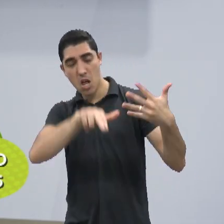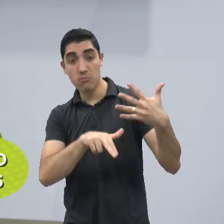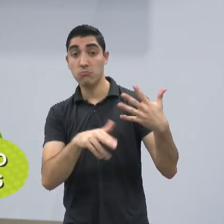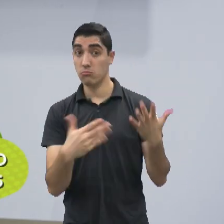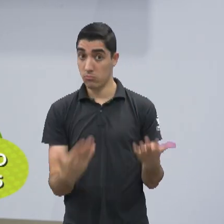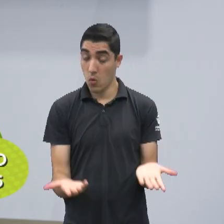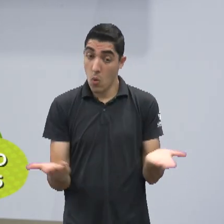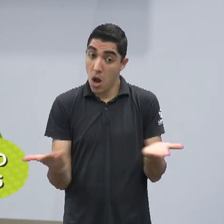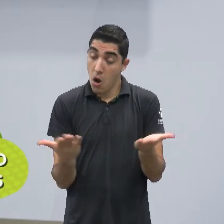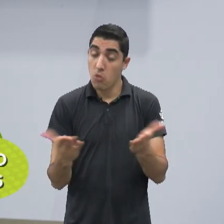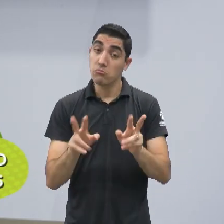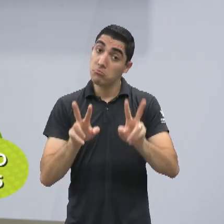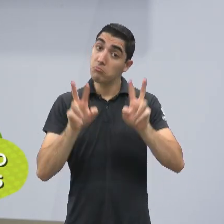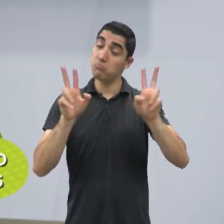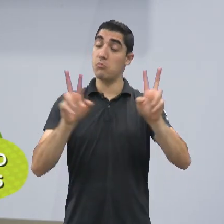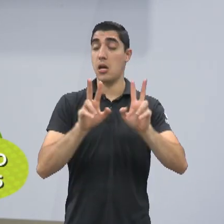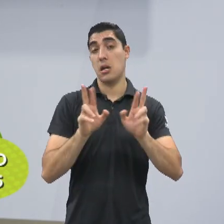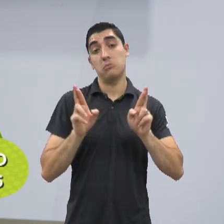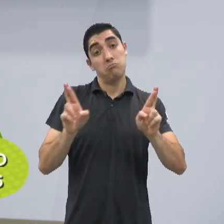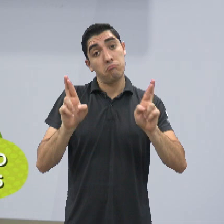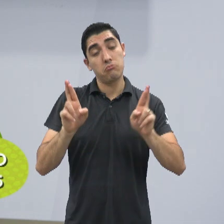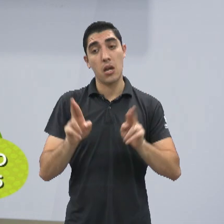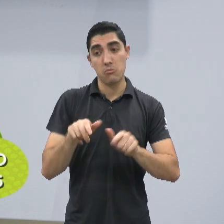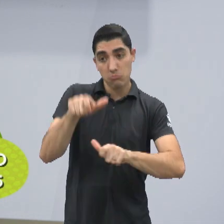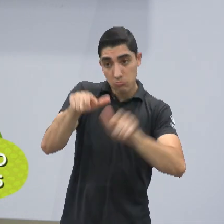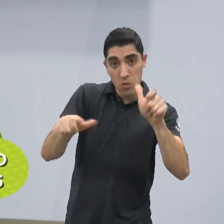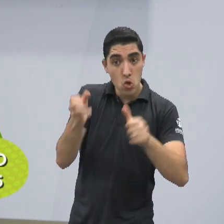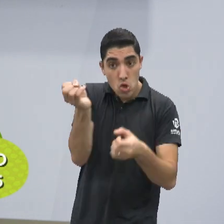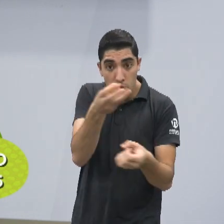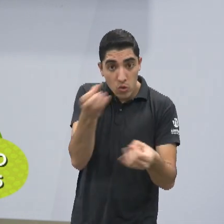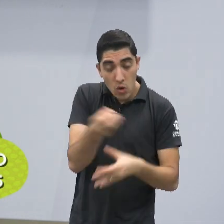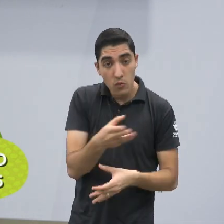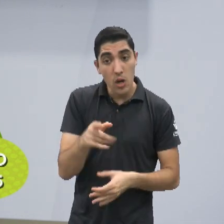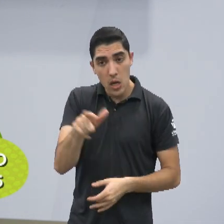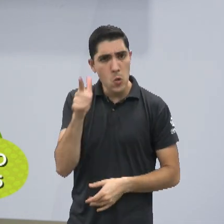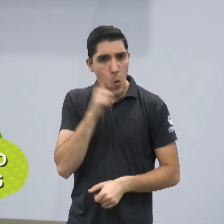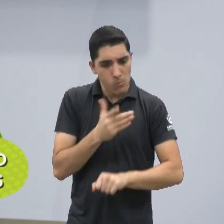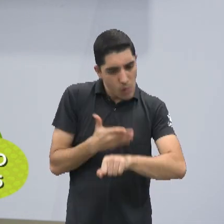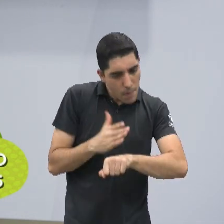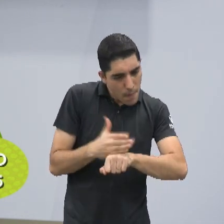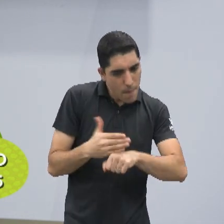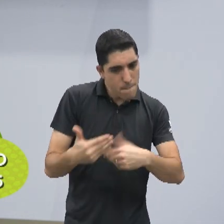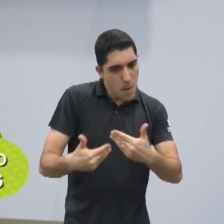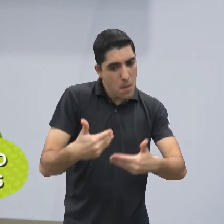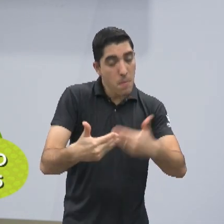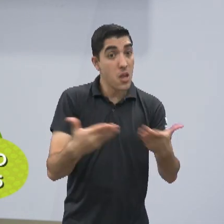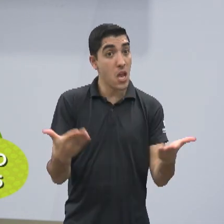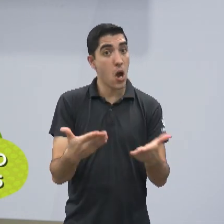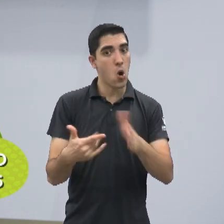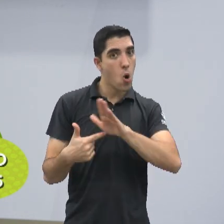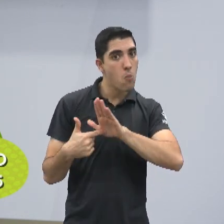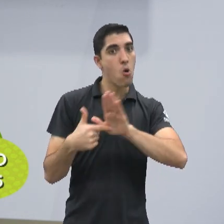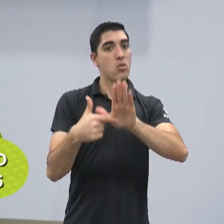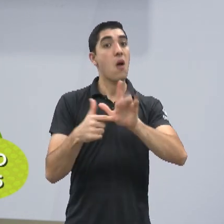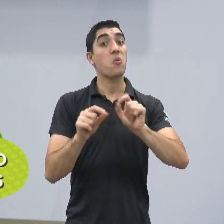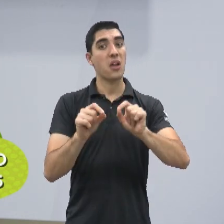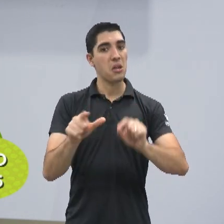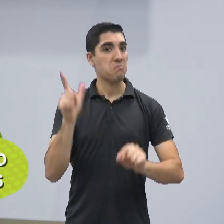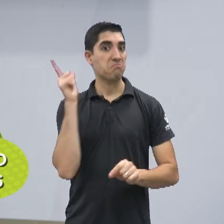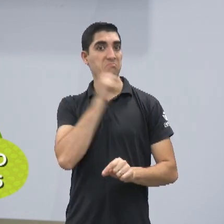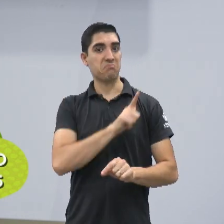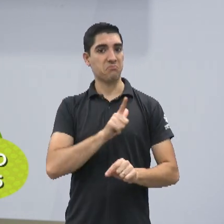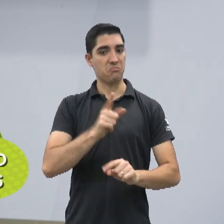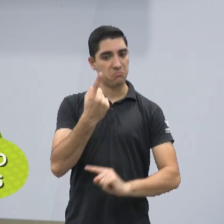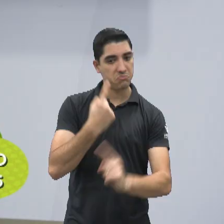novas características, tendo tempo para poder conseguir treinar, a equipe comece também a apresentar até mesmo uma evolução ali do